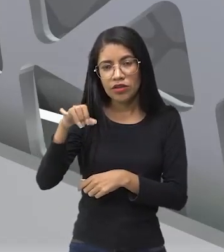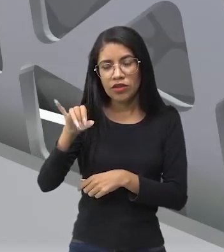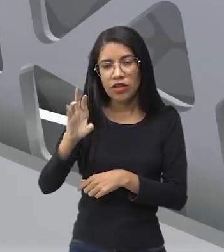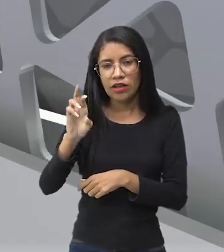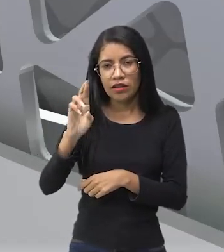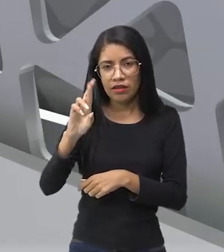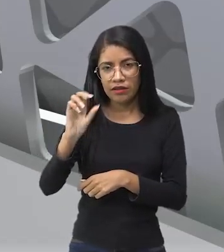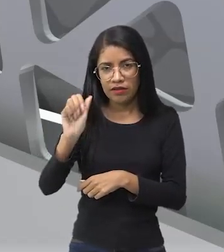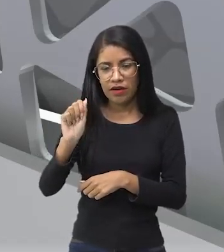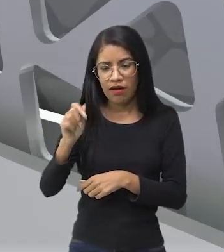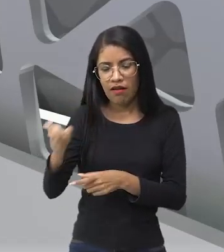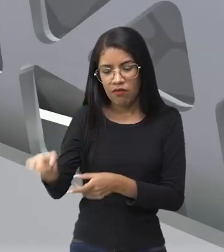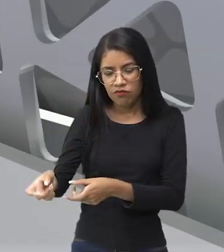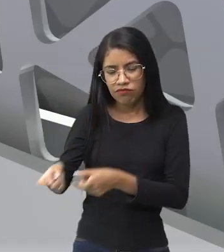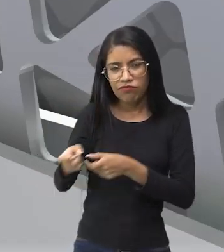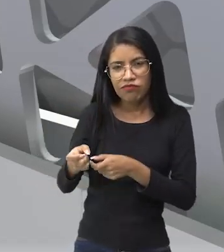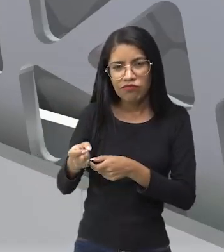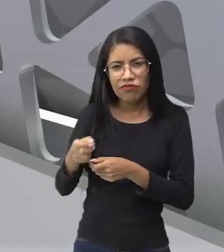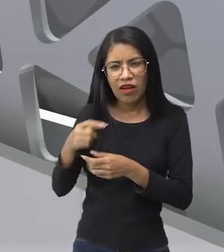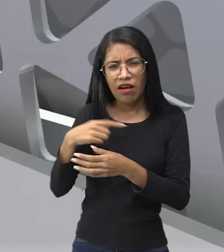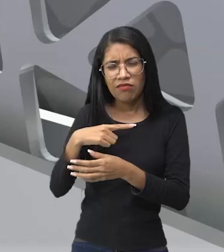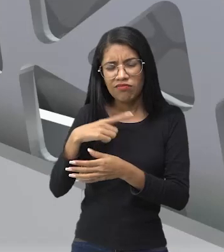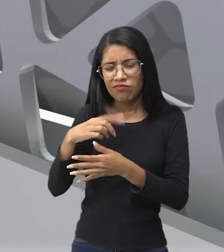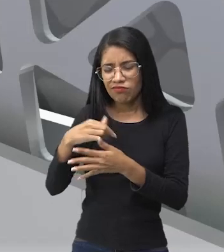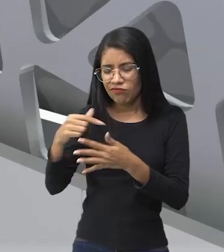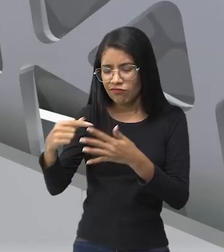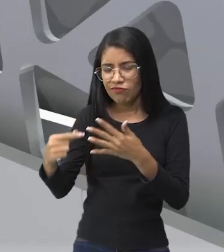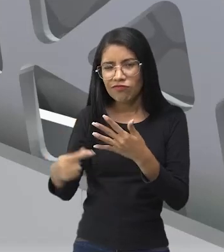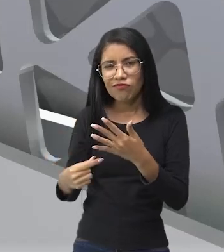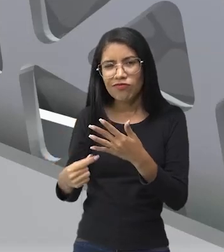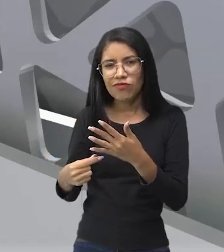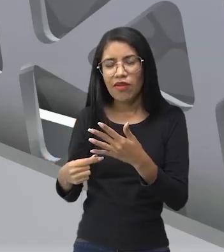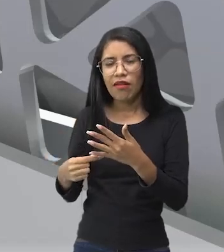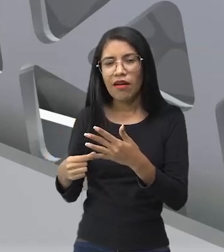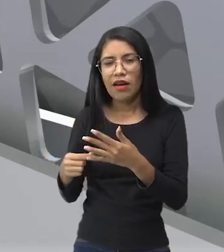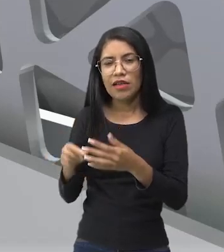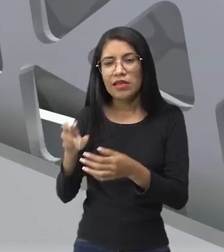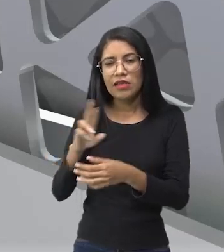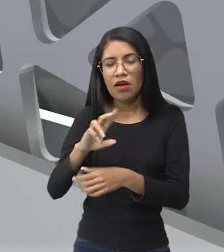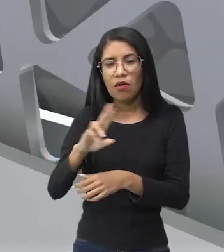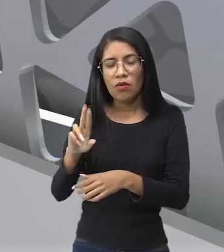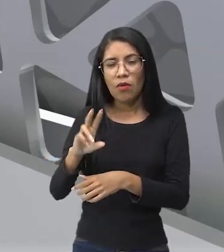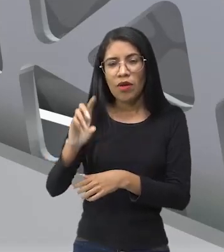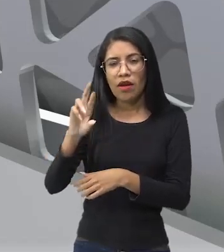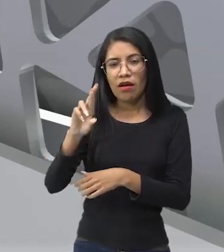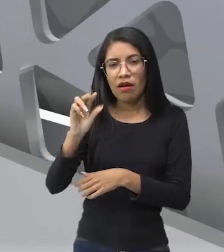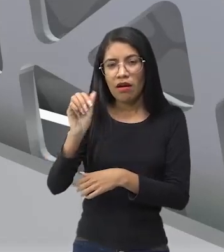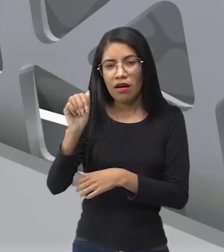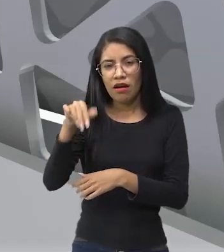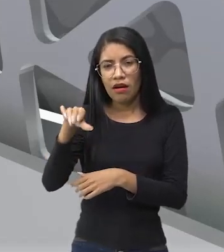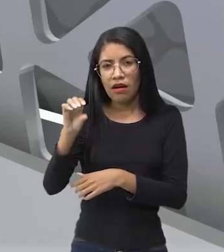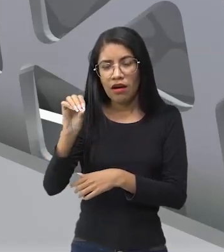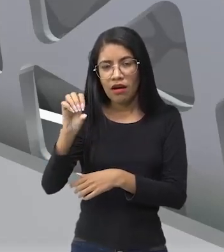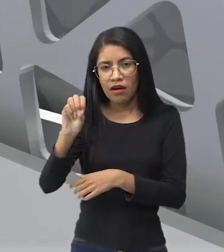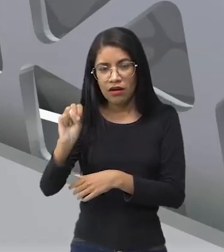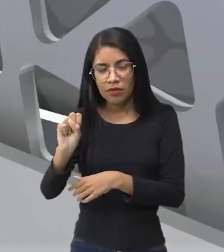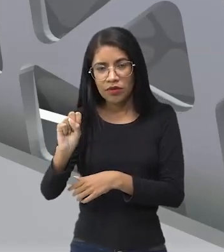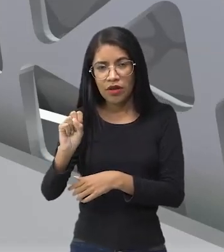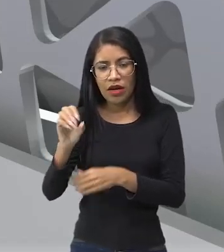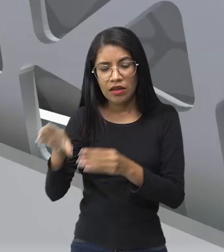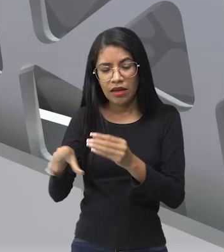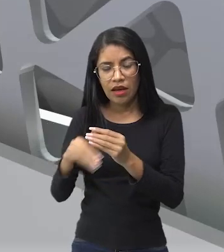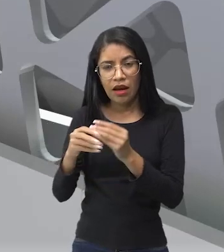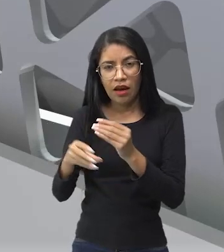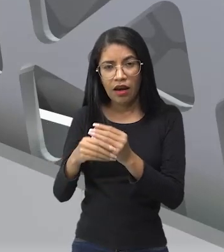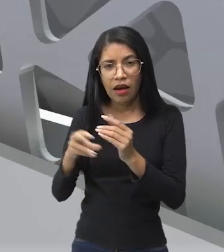ela tem vários pedaços, não é verdade? Que são chamados de ramificações. Elas